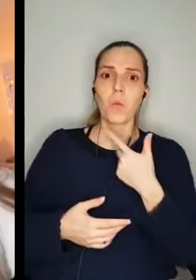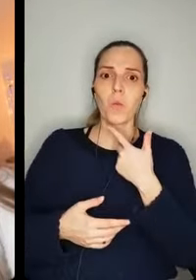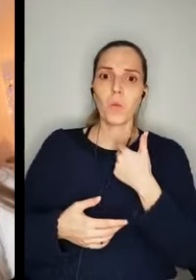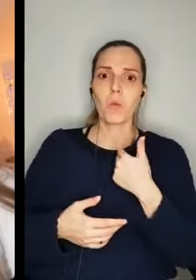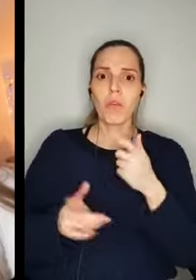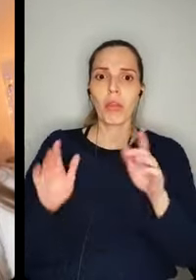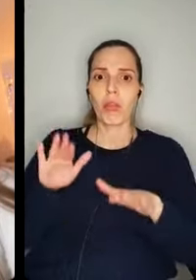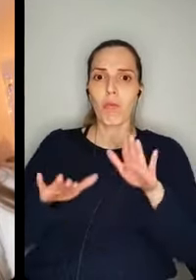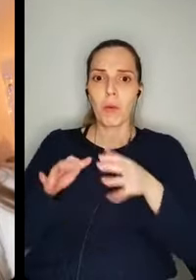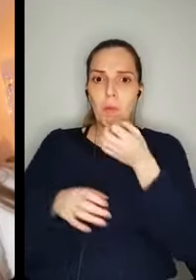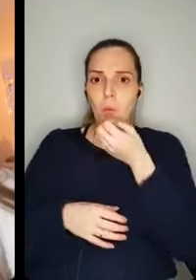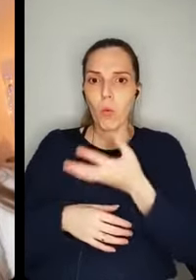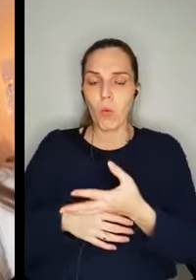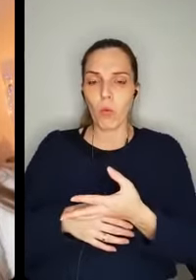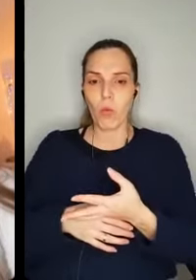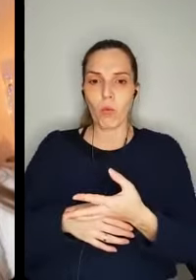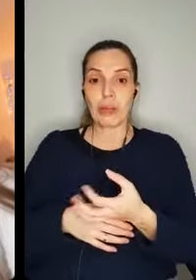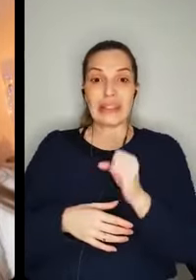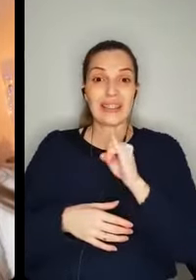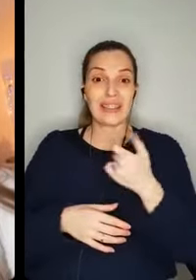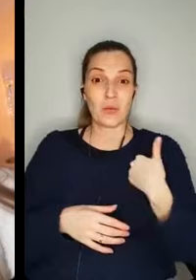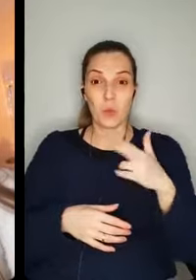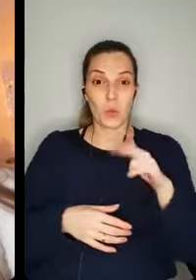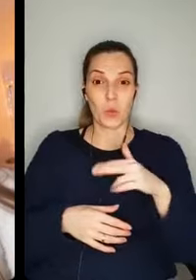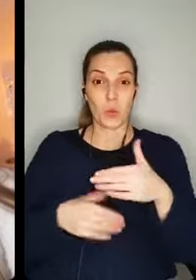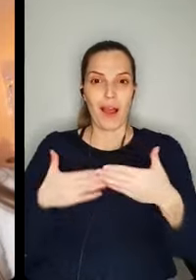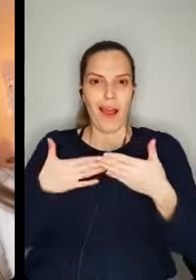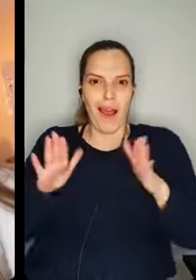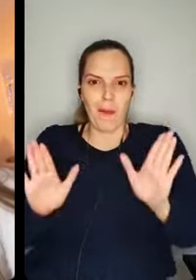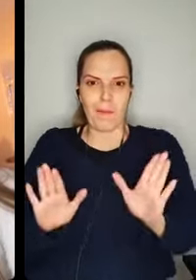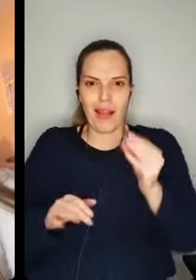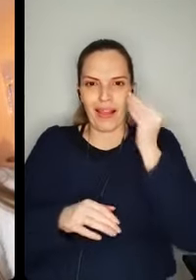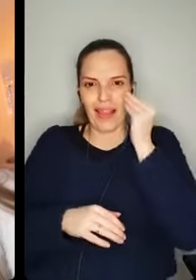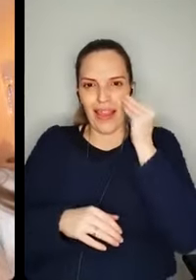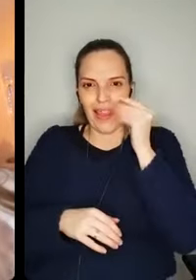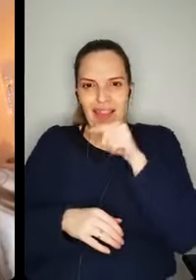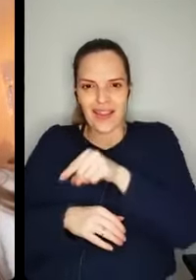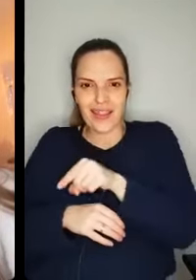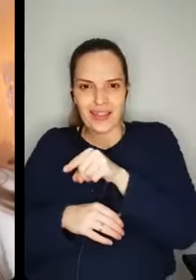tivesse experimentado, eu não teria, não ia saber disso, né?